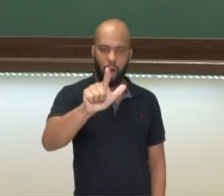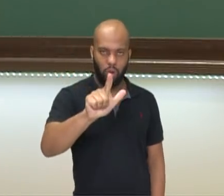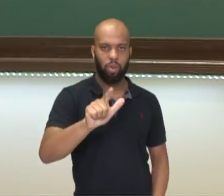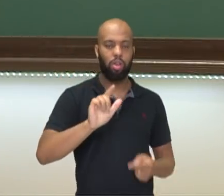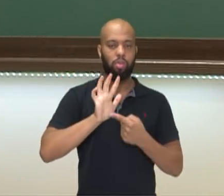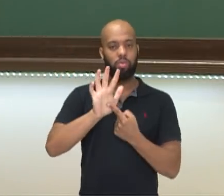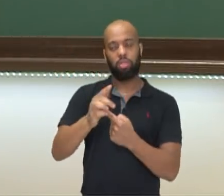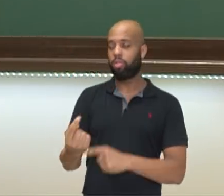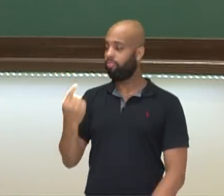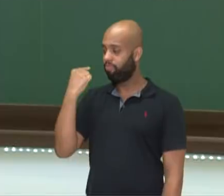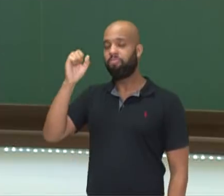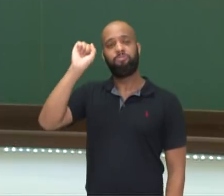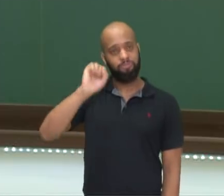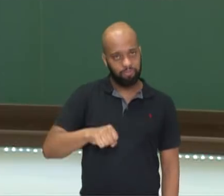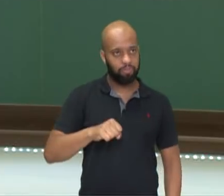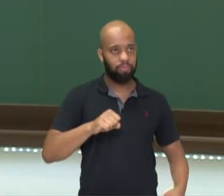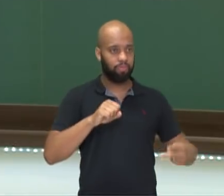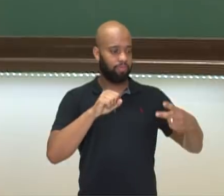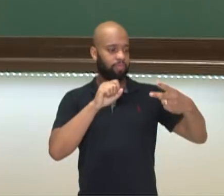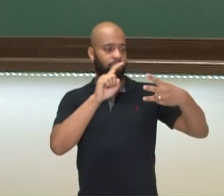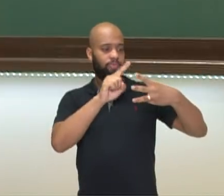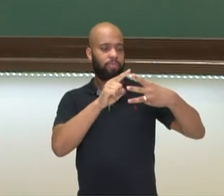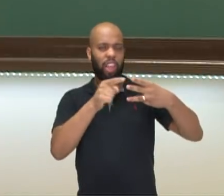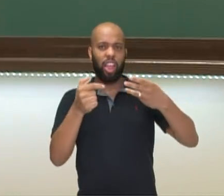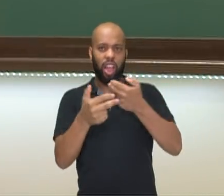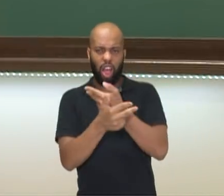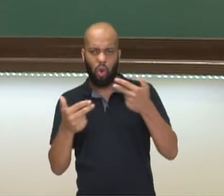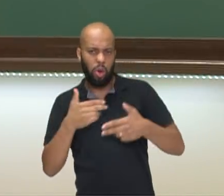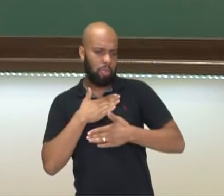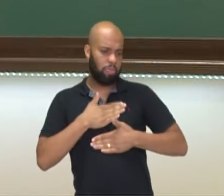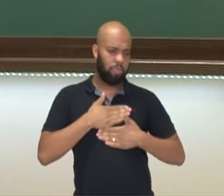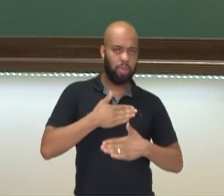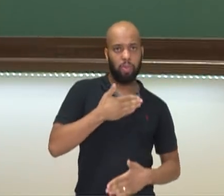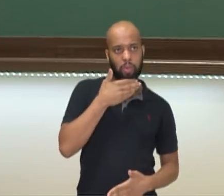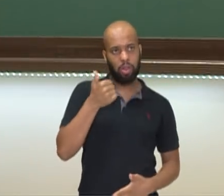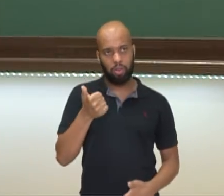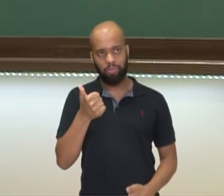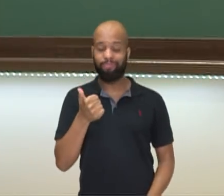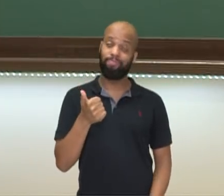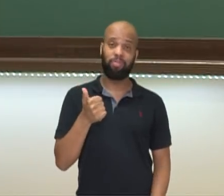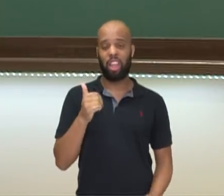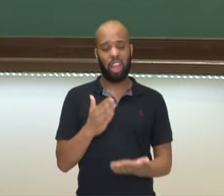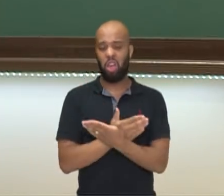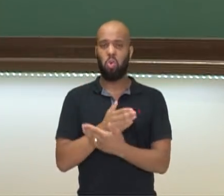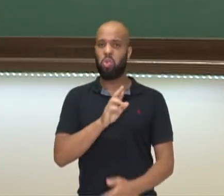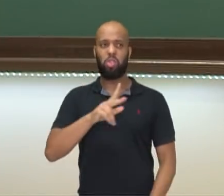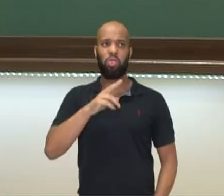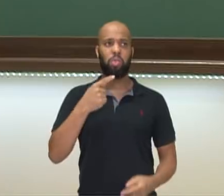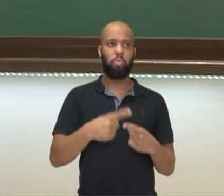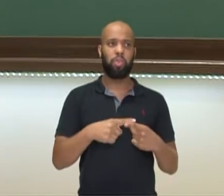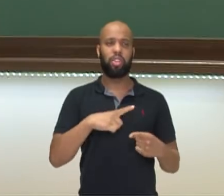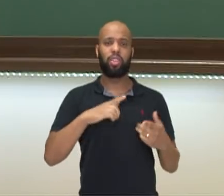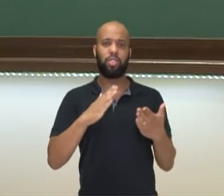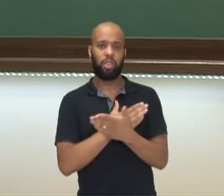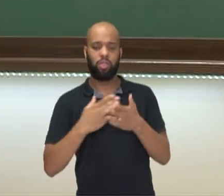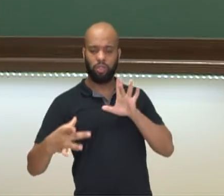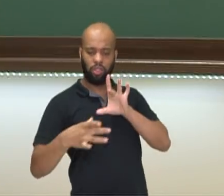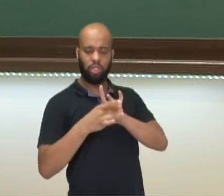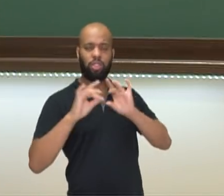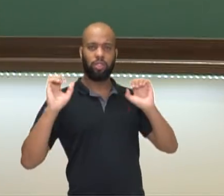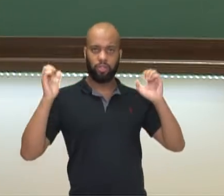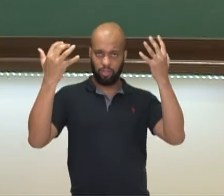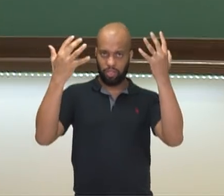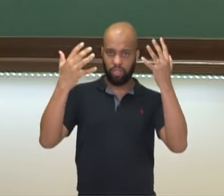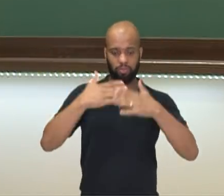passado. Torna as coisas mais agradáveis? Nem sempre. Porque, embora muitos rituais sejam ligados a festas e